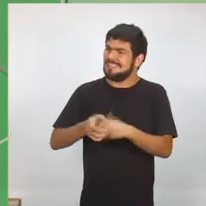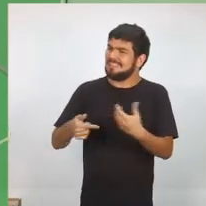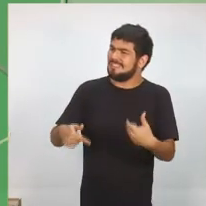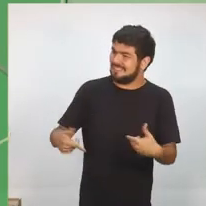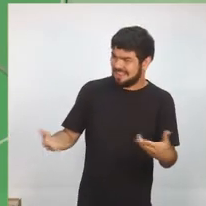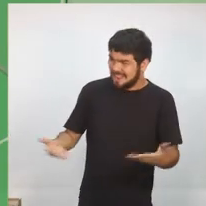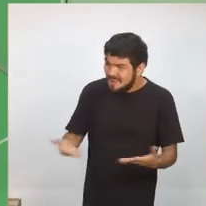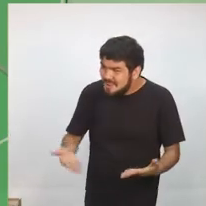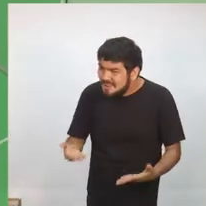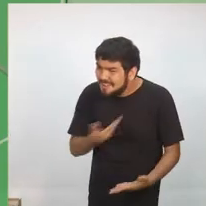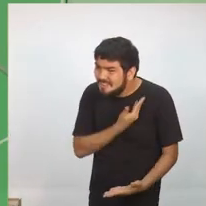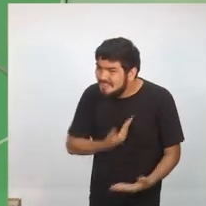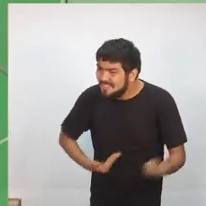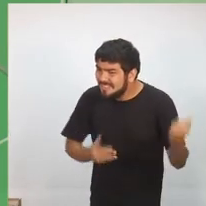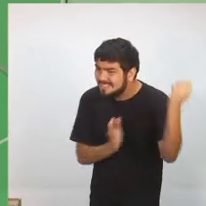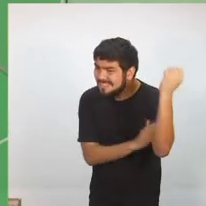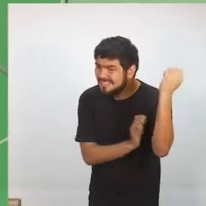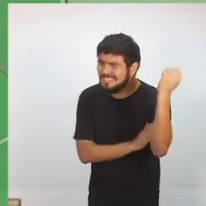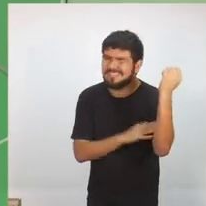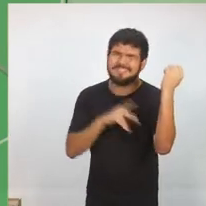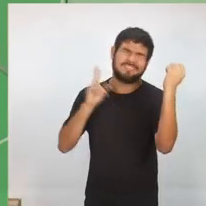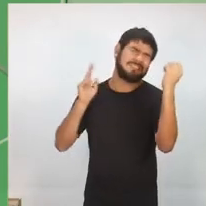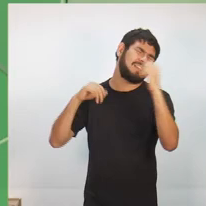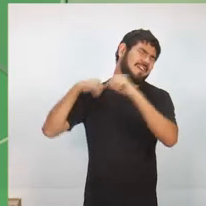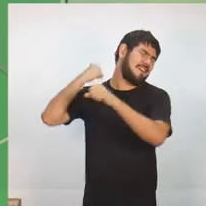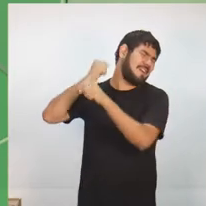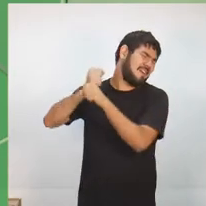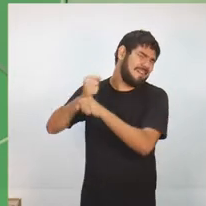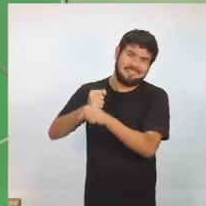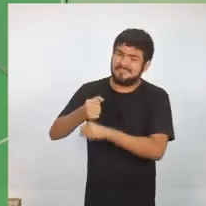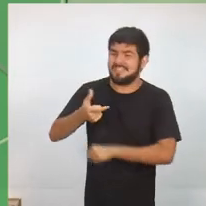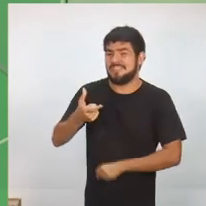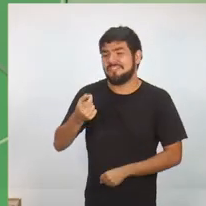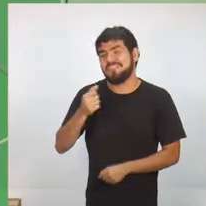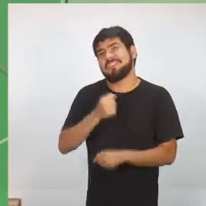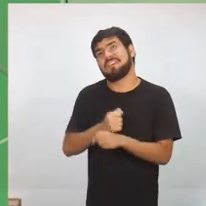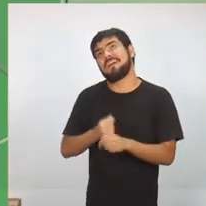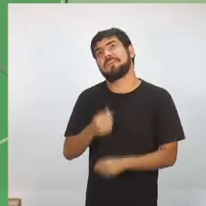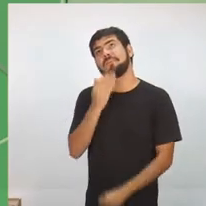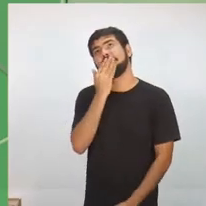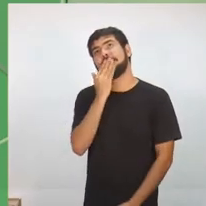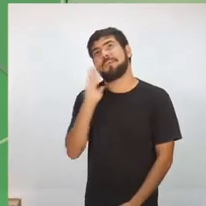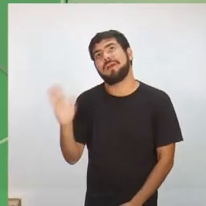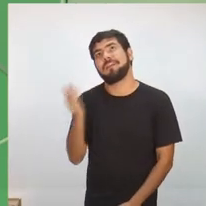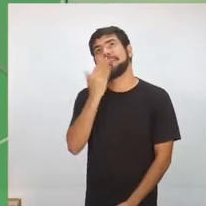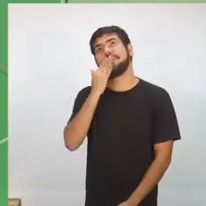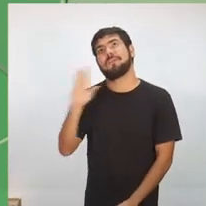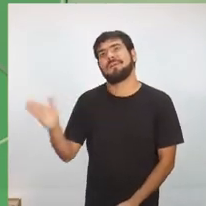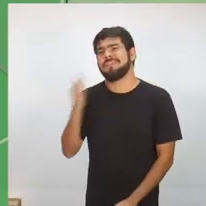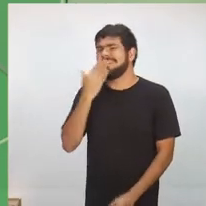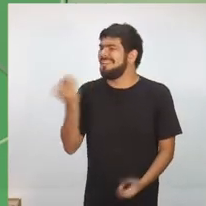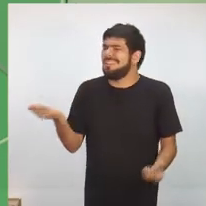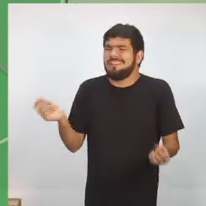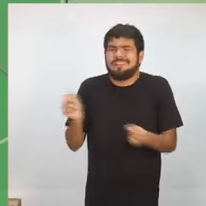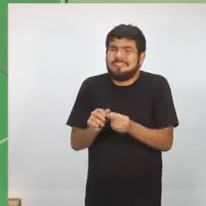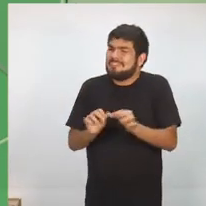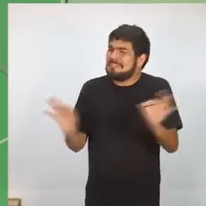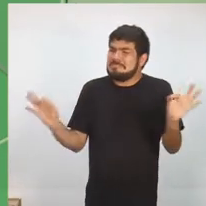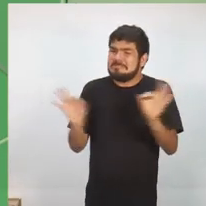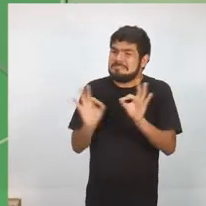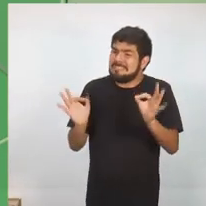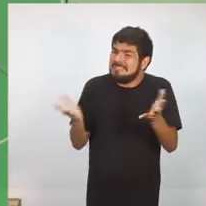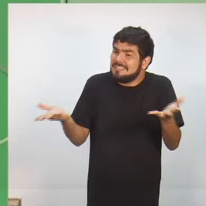atual já vem de longos anos, mais de 20 anos. Vem prometendo, prometem que vai fazer e nada está